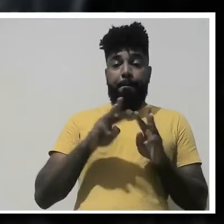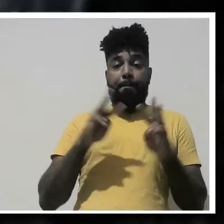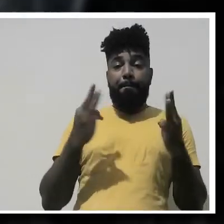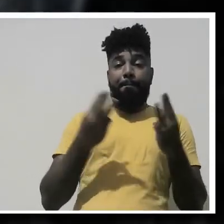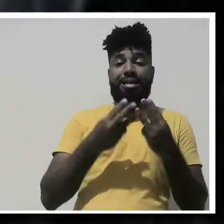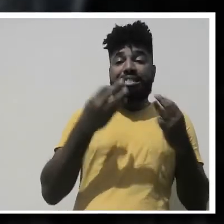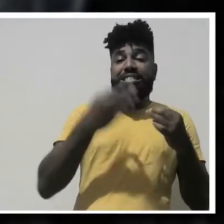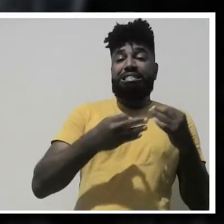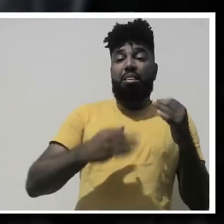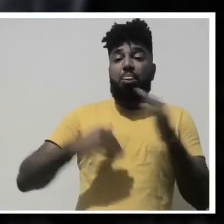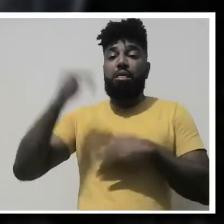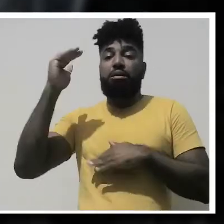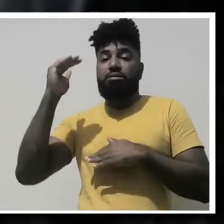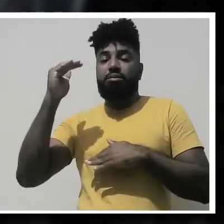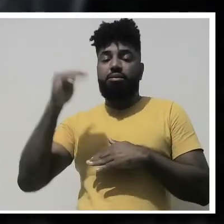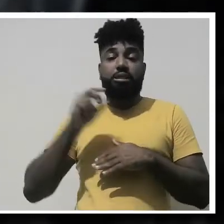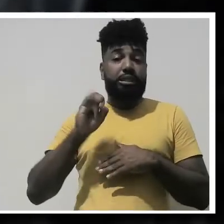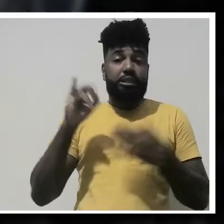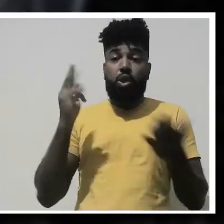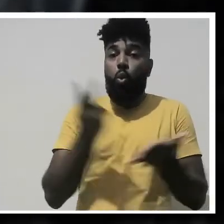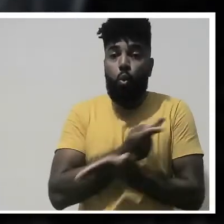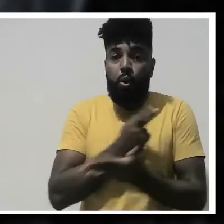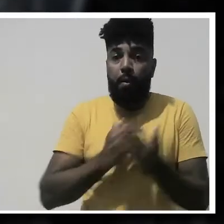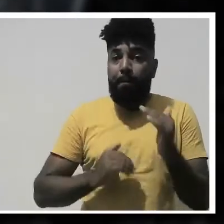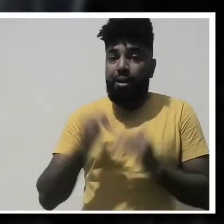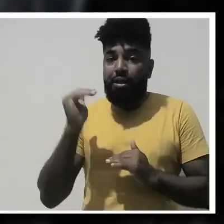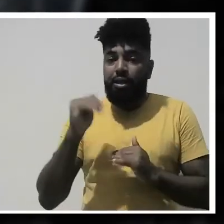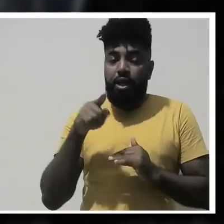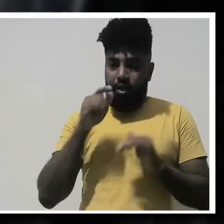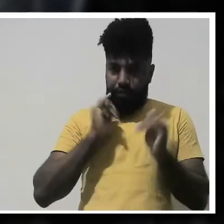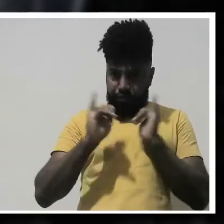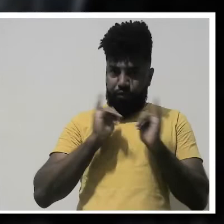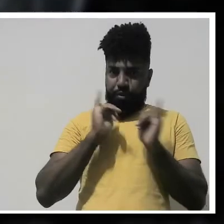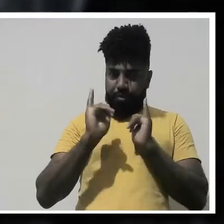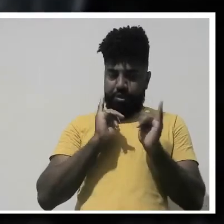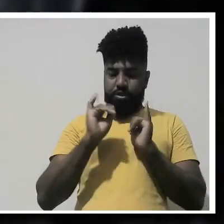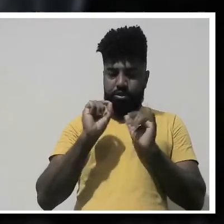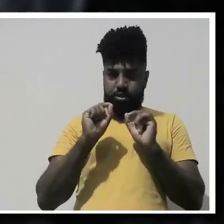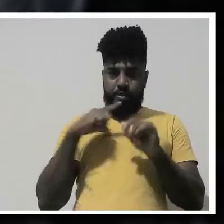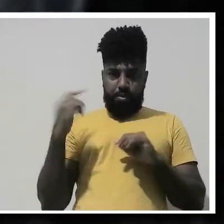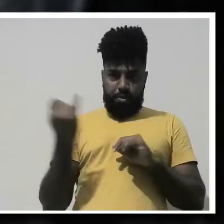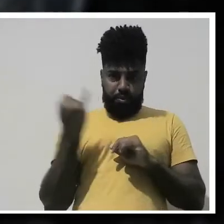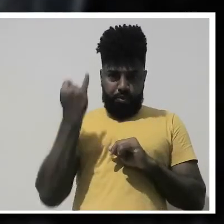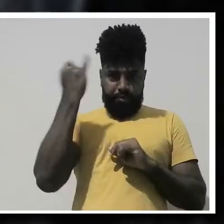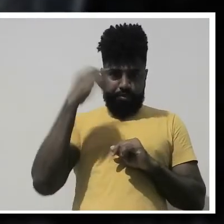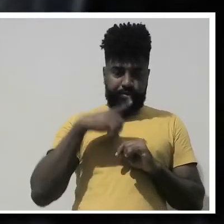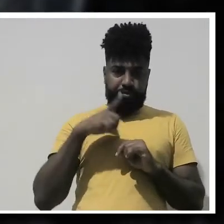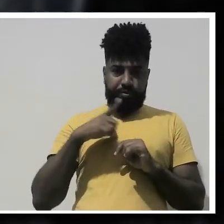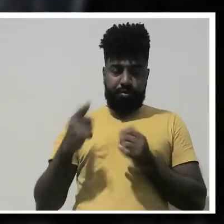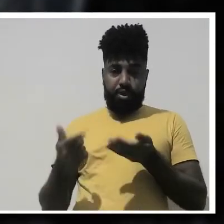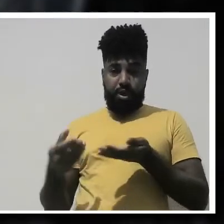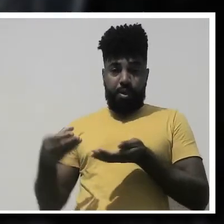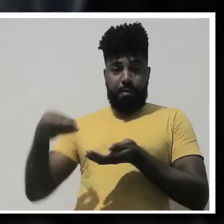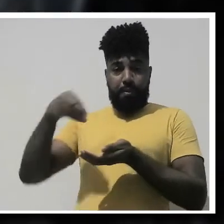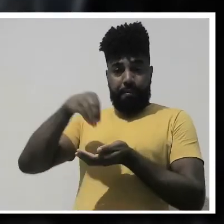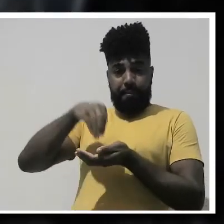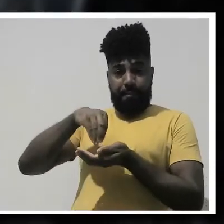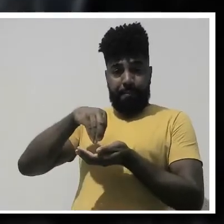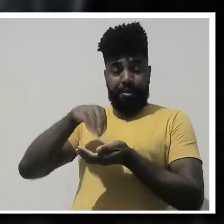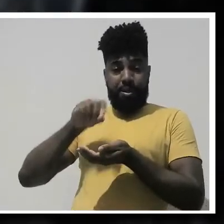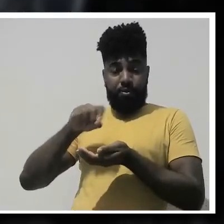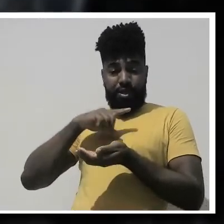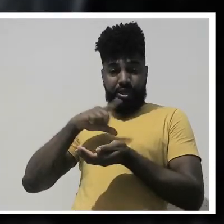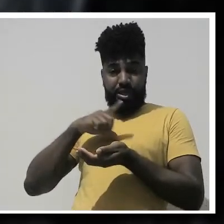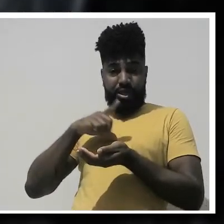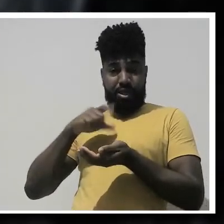massa correta. E se passar, eu vou te dar uma informação muito importante no laboratório. É que se você pesar mais do que você precisava, você nunca